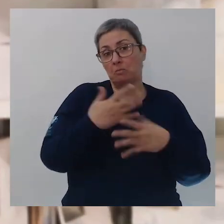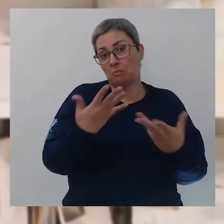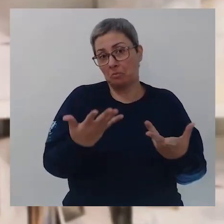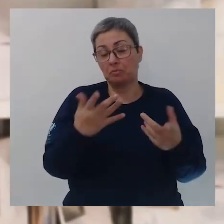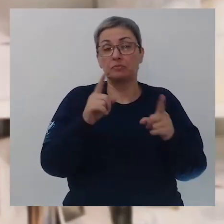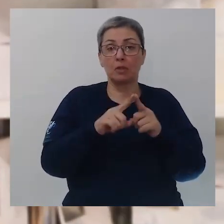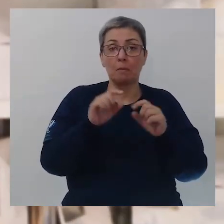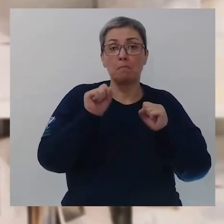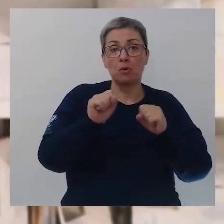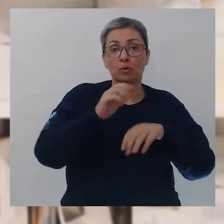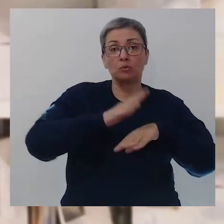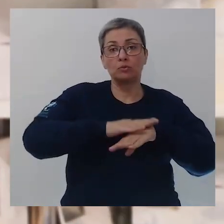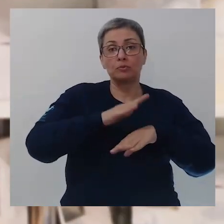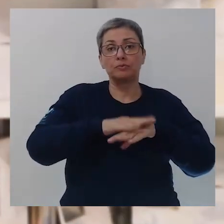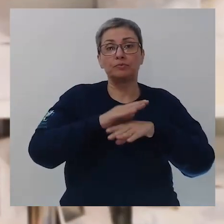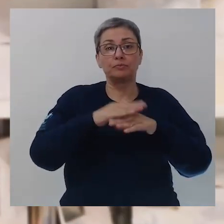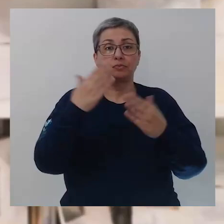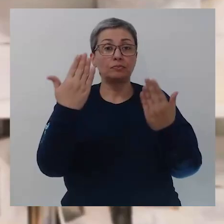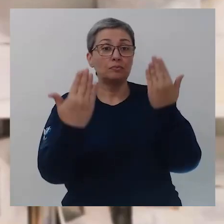Podem se realizar